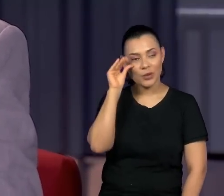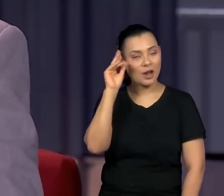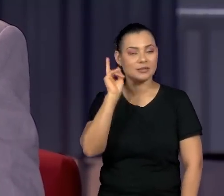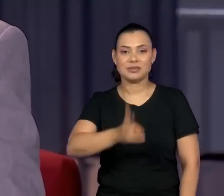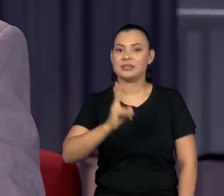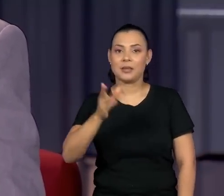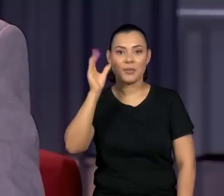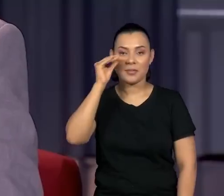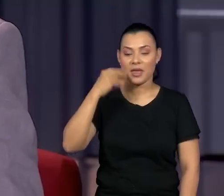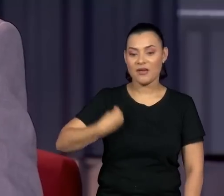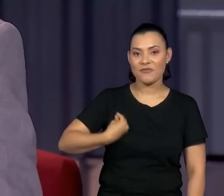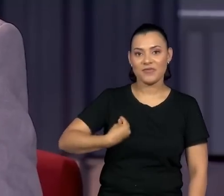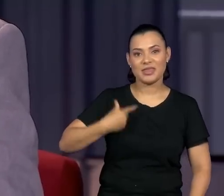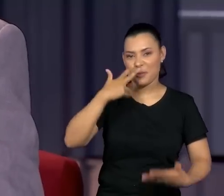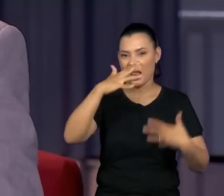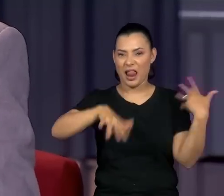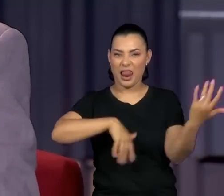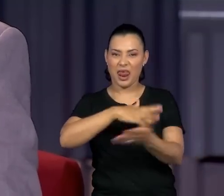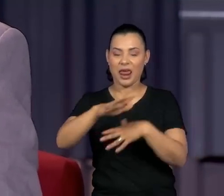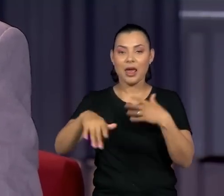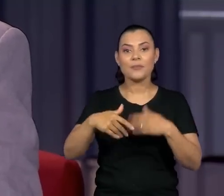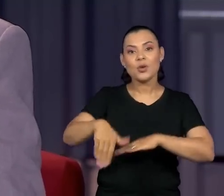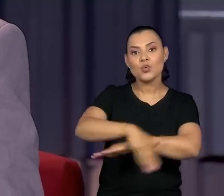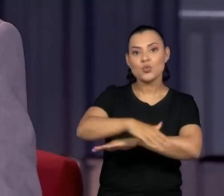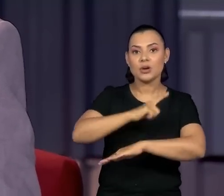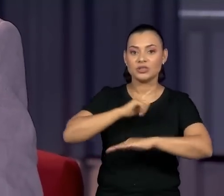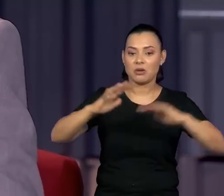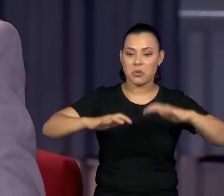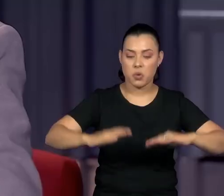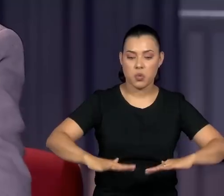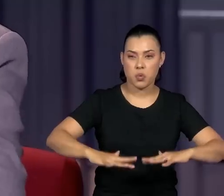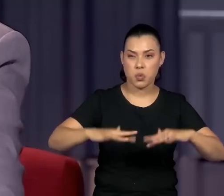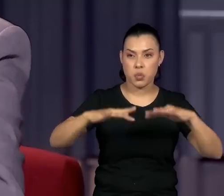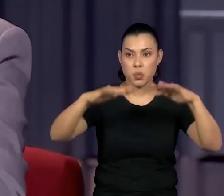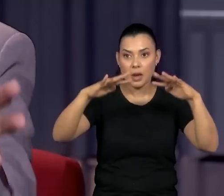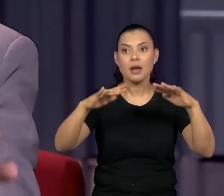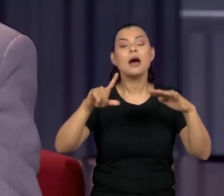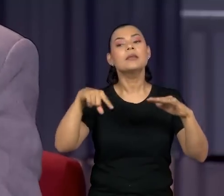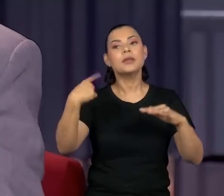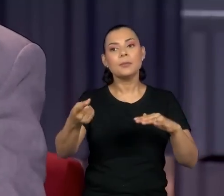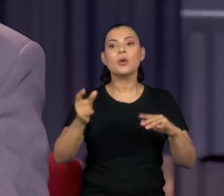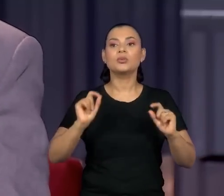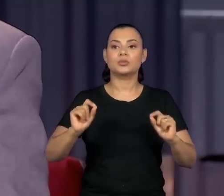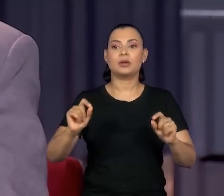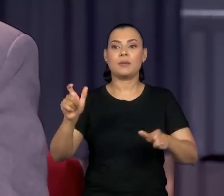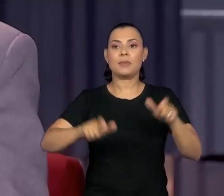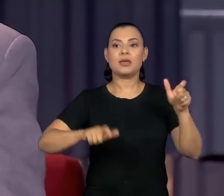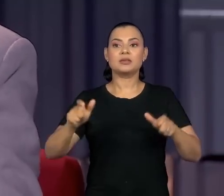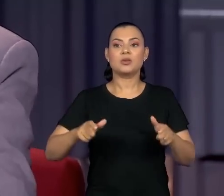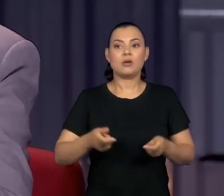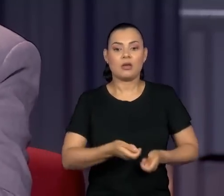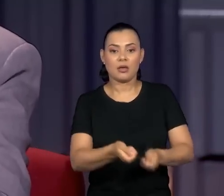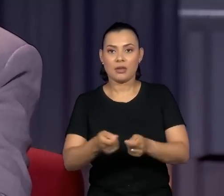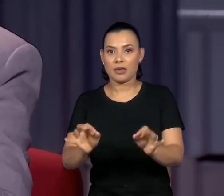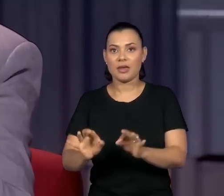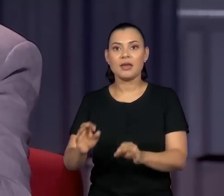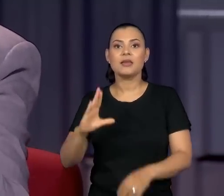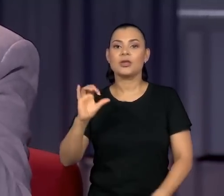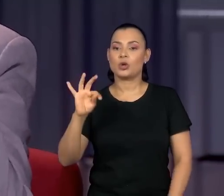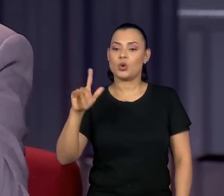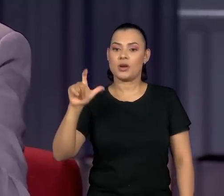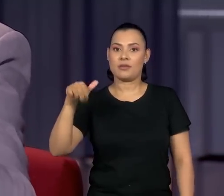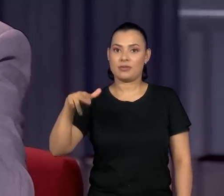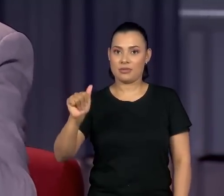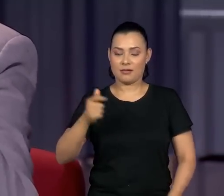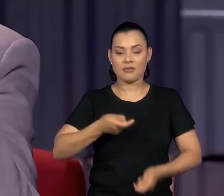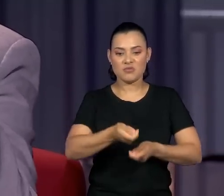ambiente maluco, numa rua que dava as enchentes, aí depois ficava limpo, a galera jogava creolina, e eu acreditei durante